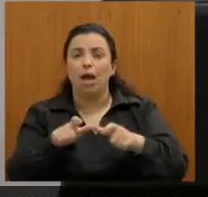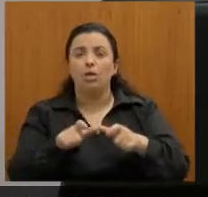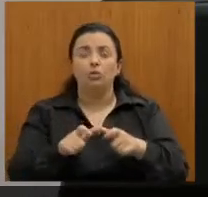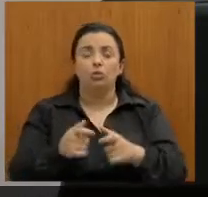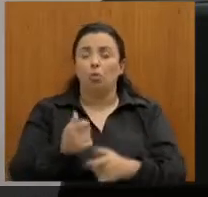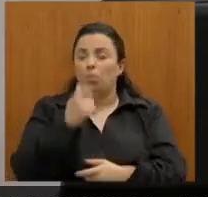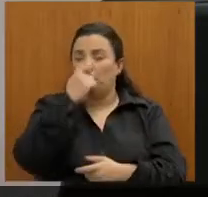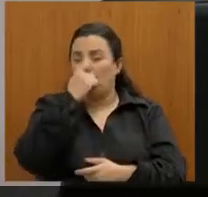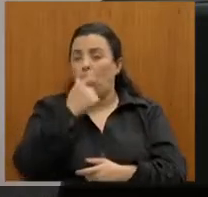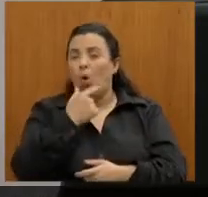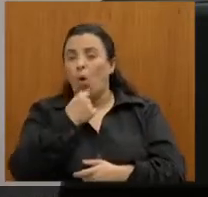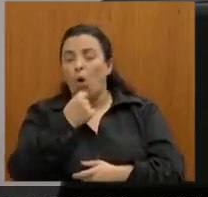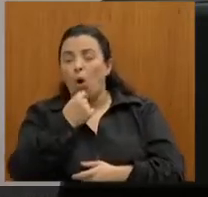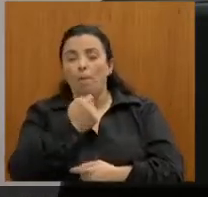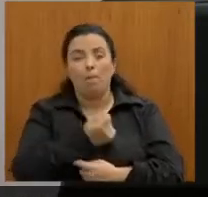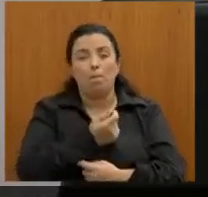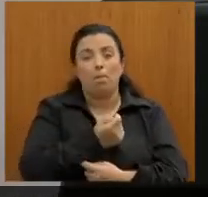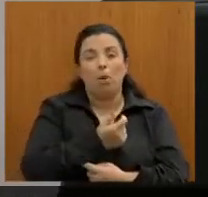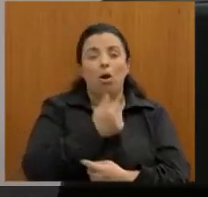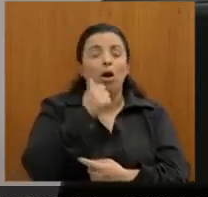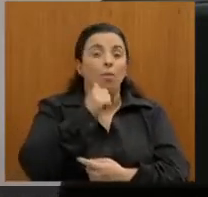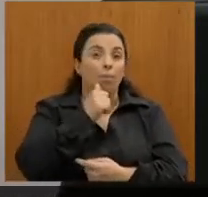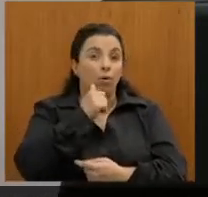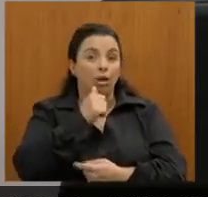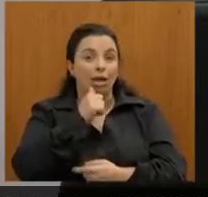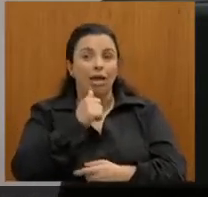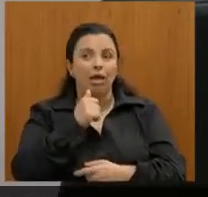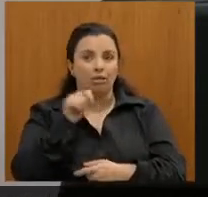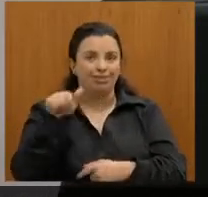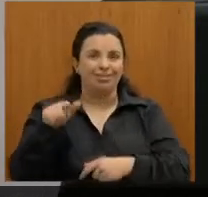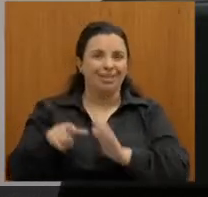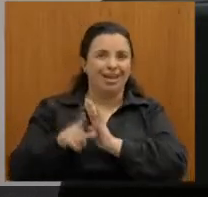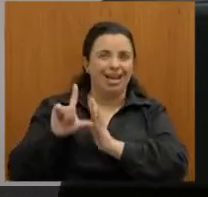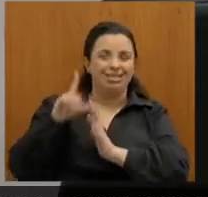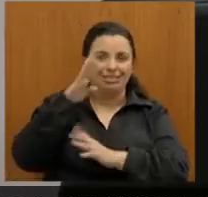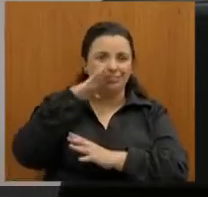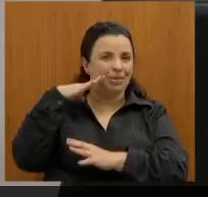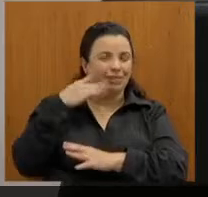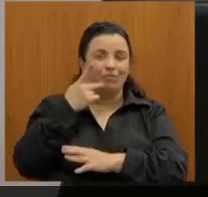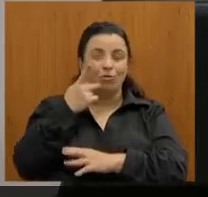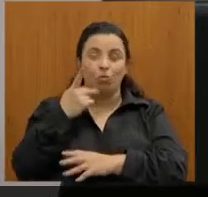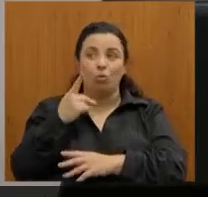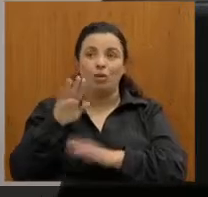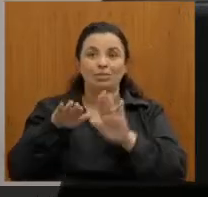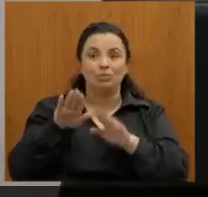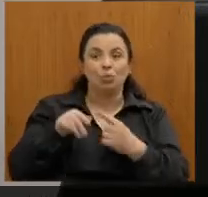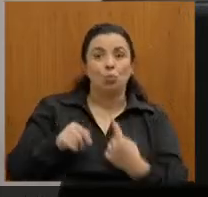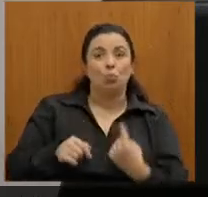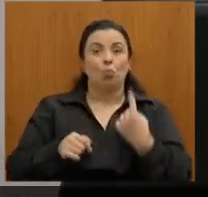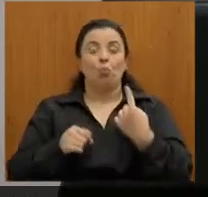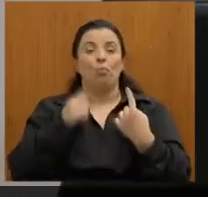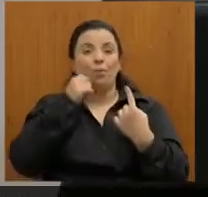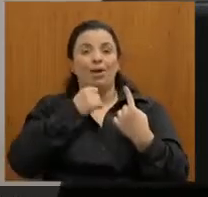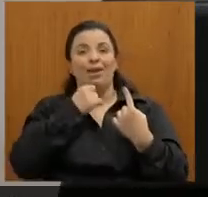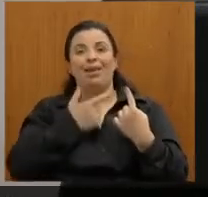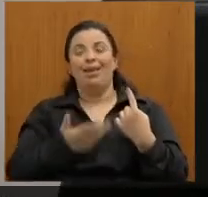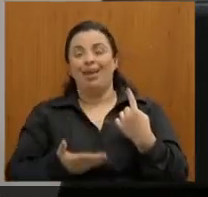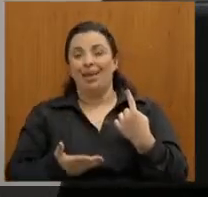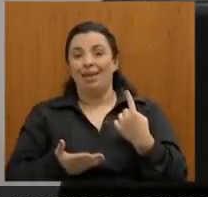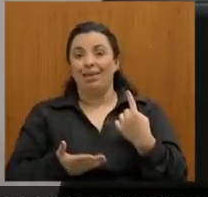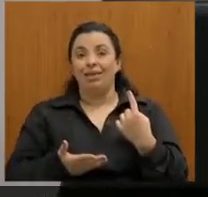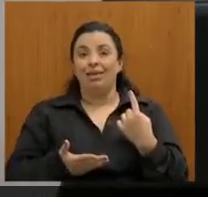homens e poucas mulheres às vezes né como a data em que nem colocou a ser a única mulher em muitos movimentos